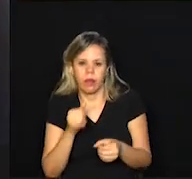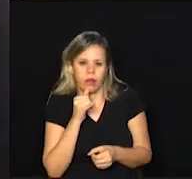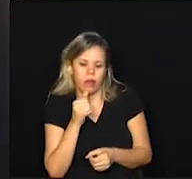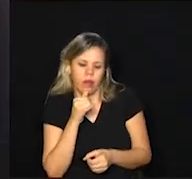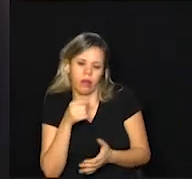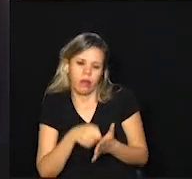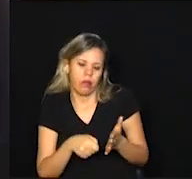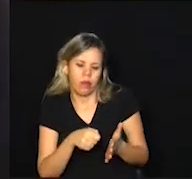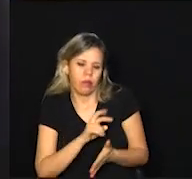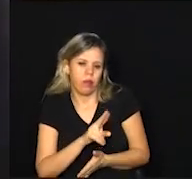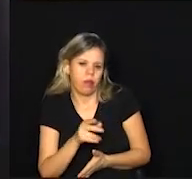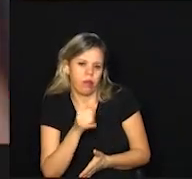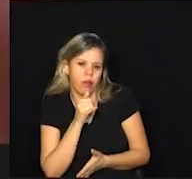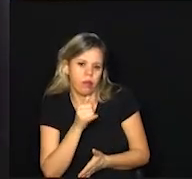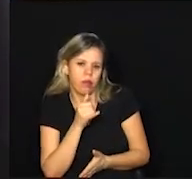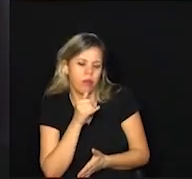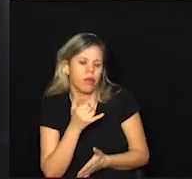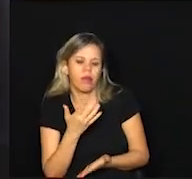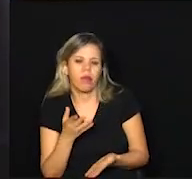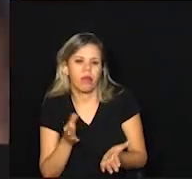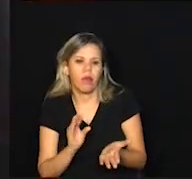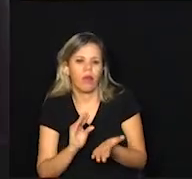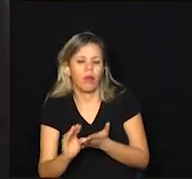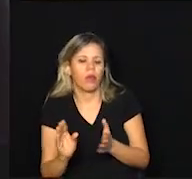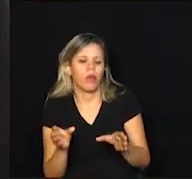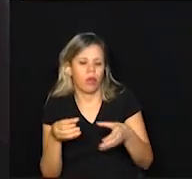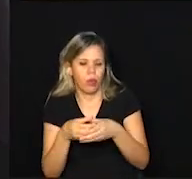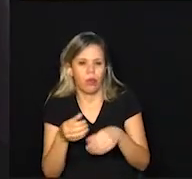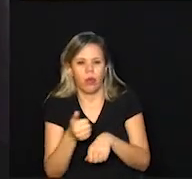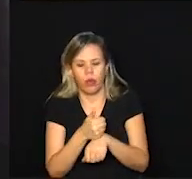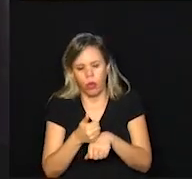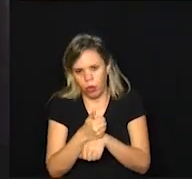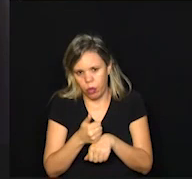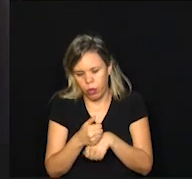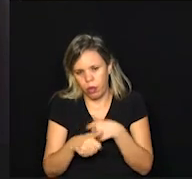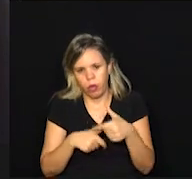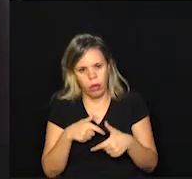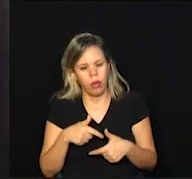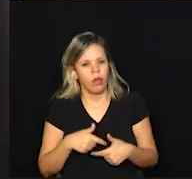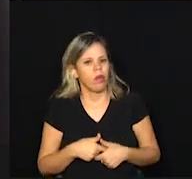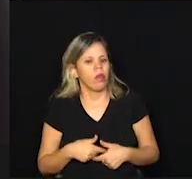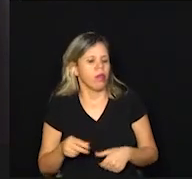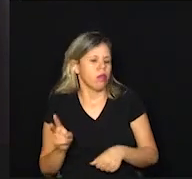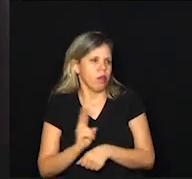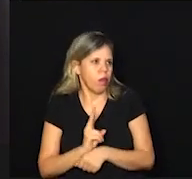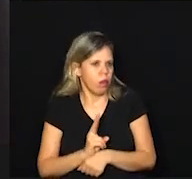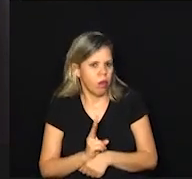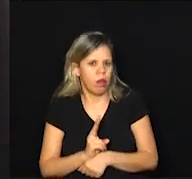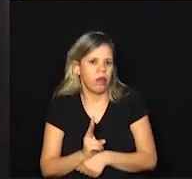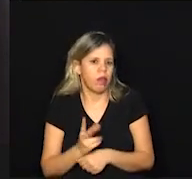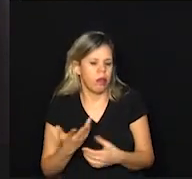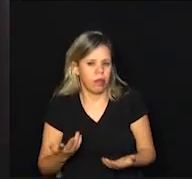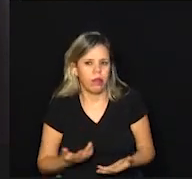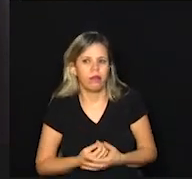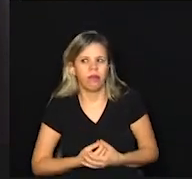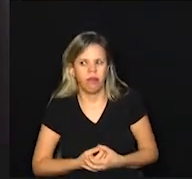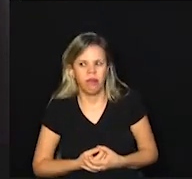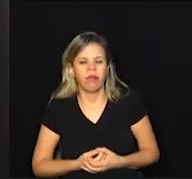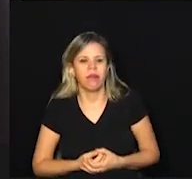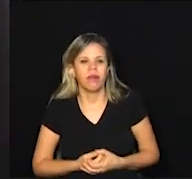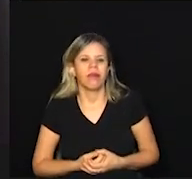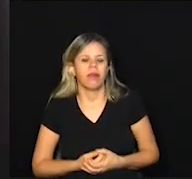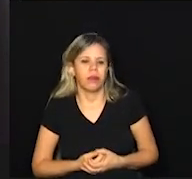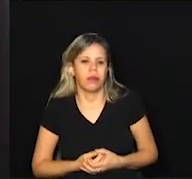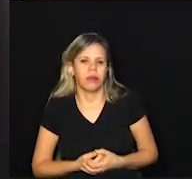pela não designação de uma equipe é de segurança e de um né